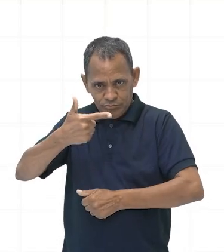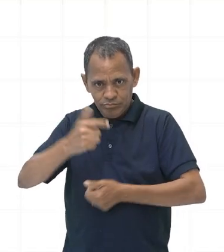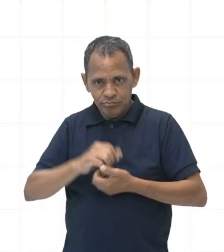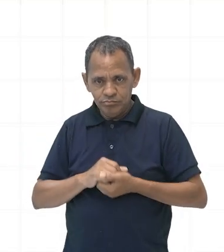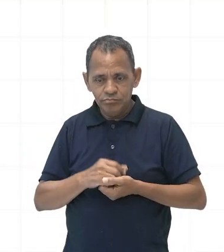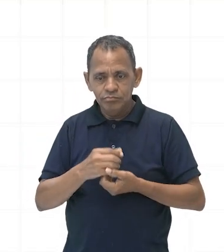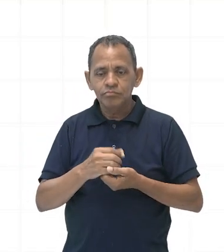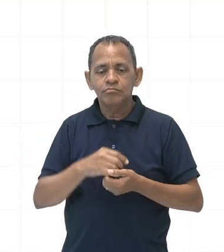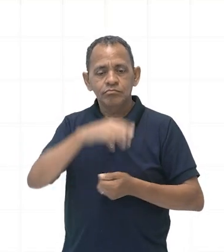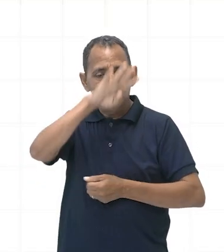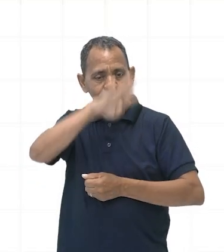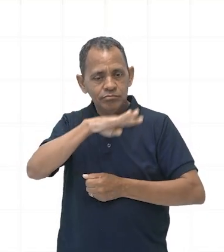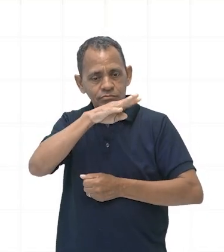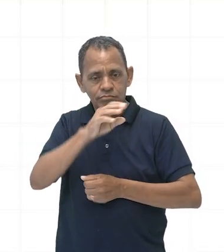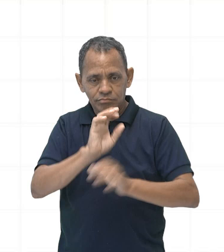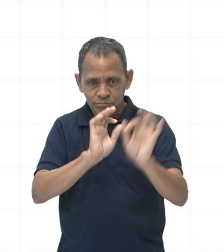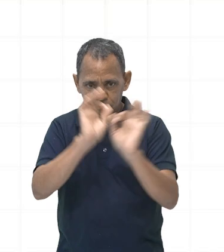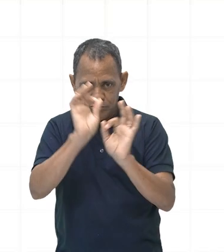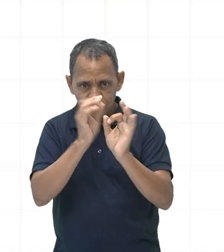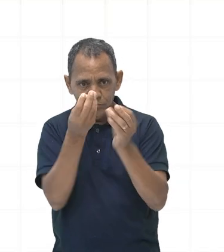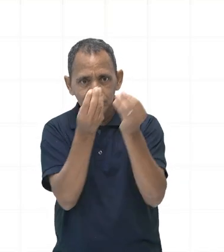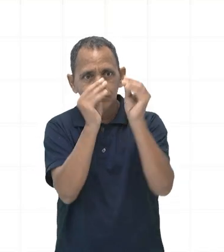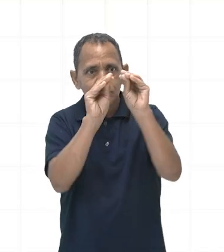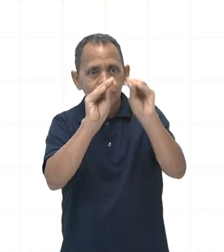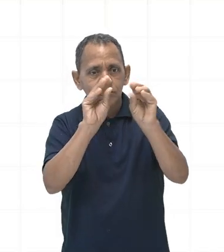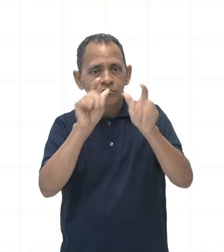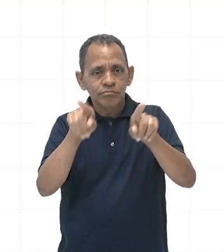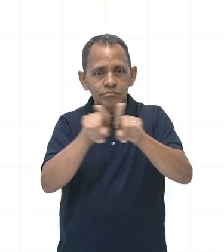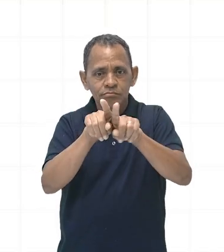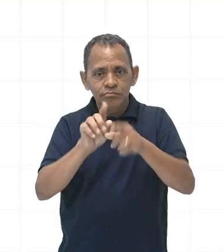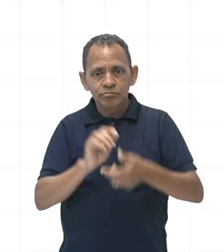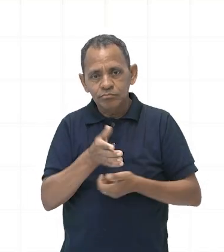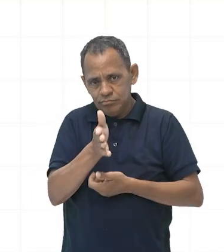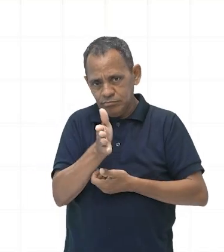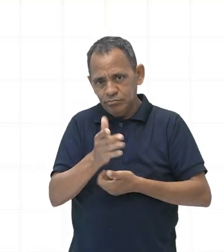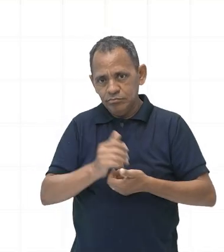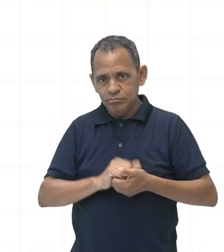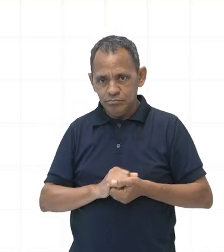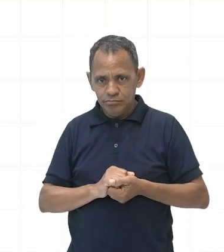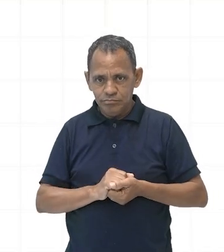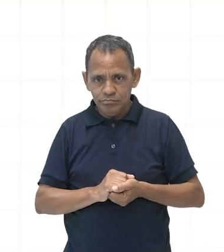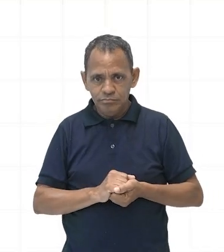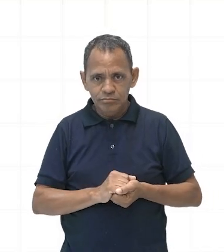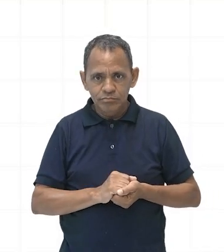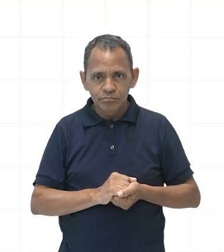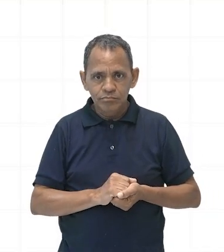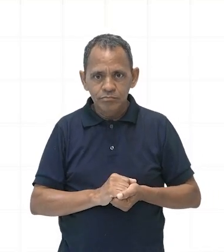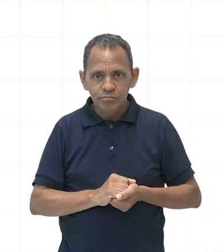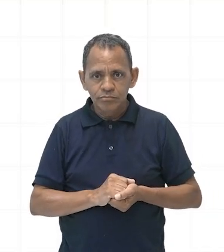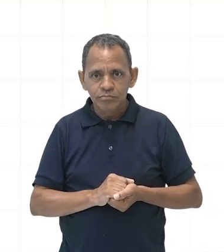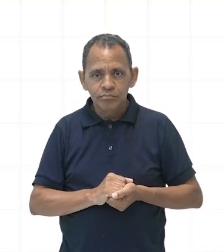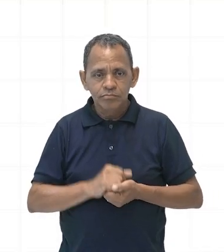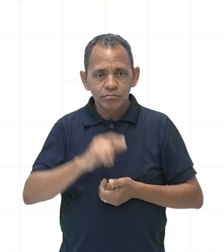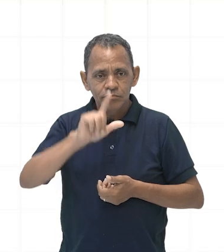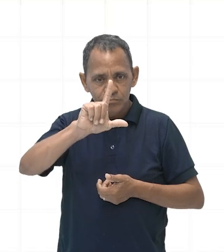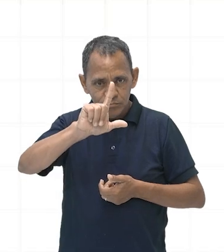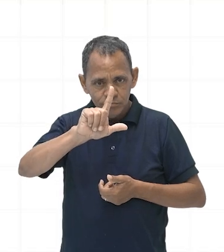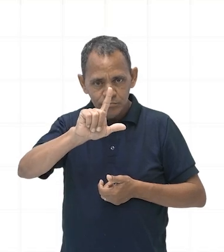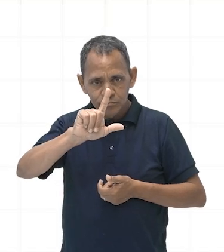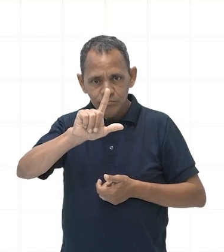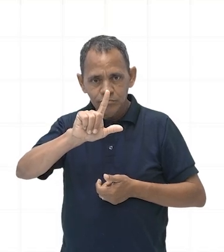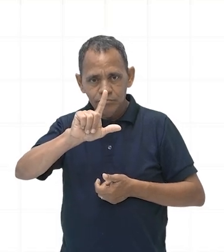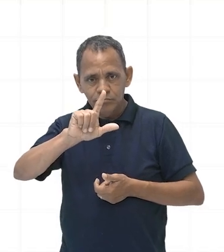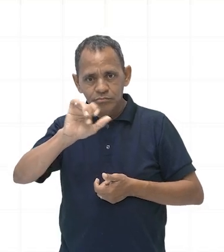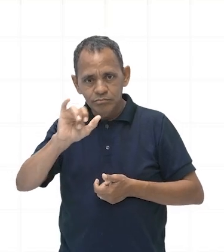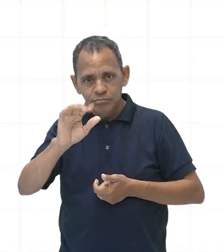a tabela, é montar uma tabela. Então, eu já montei aqui a tabela, né, de litros e quilômetros. Uma